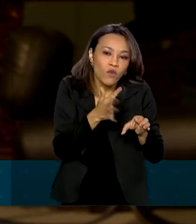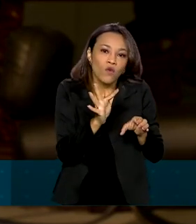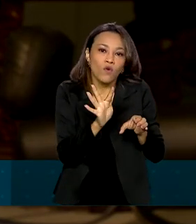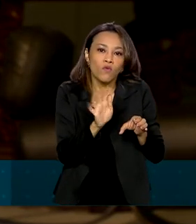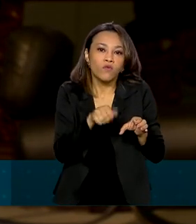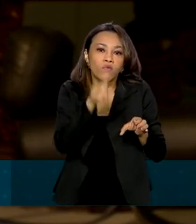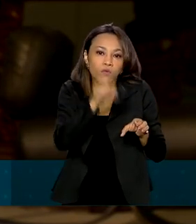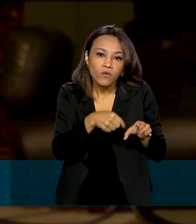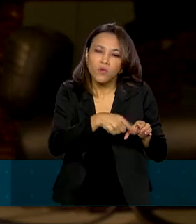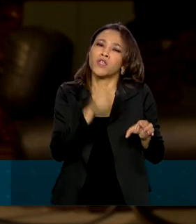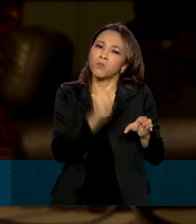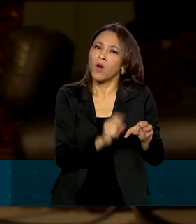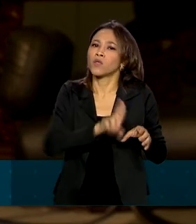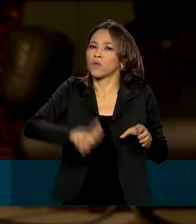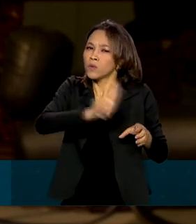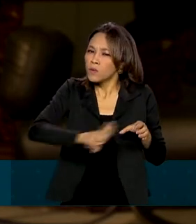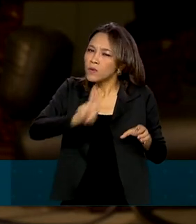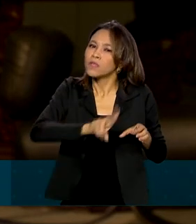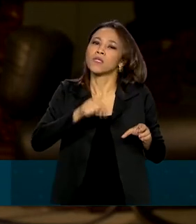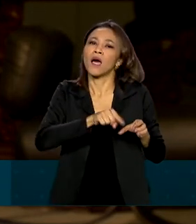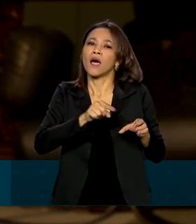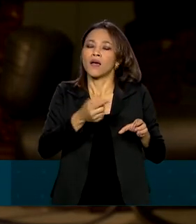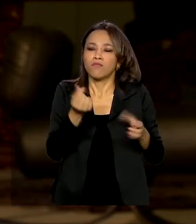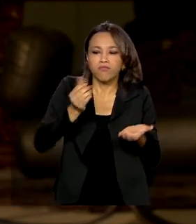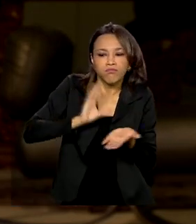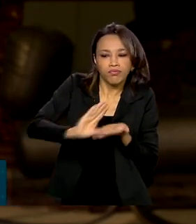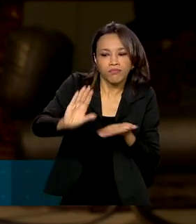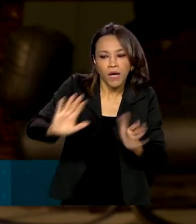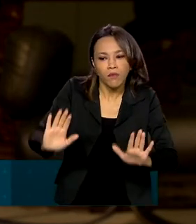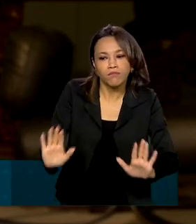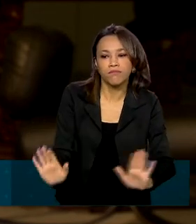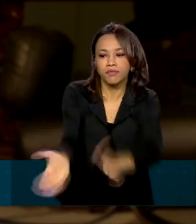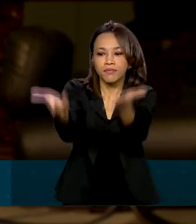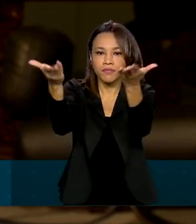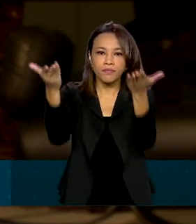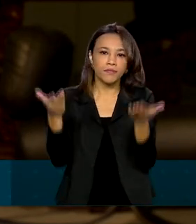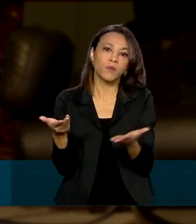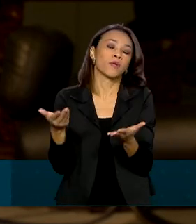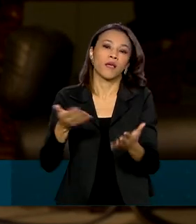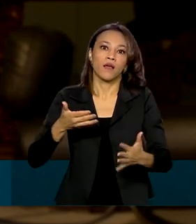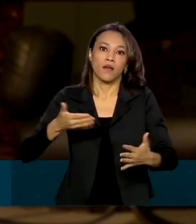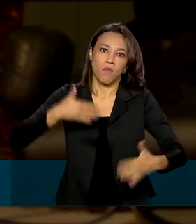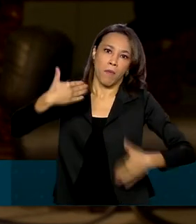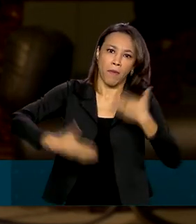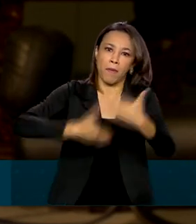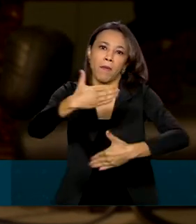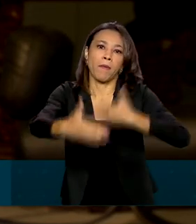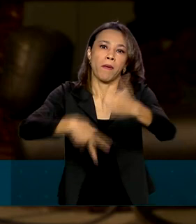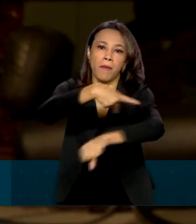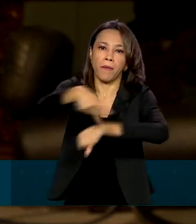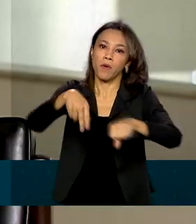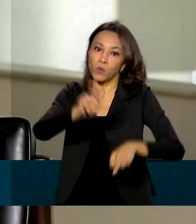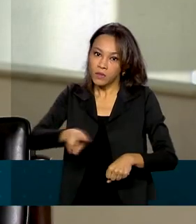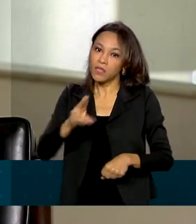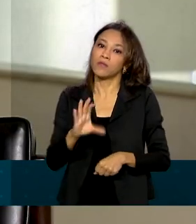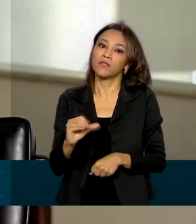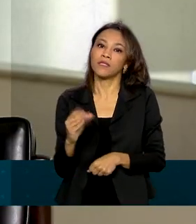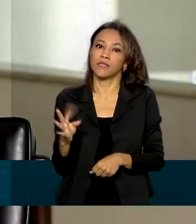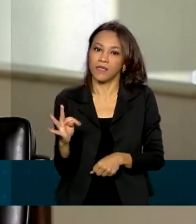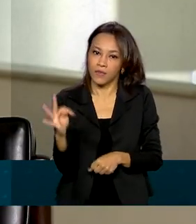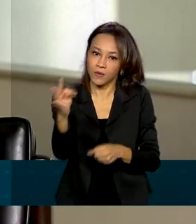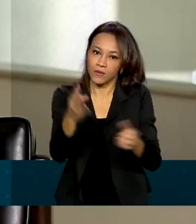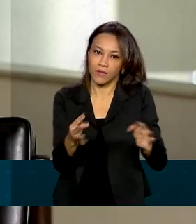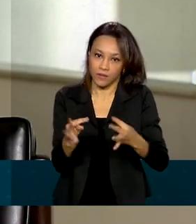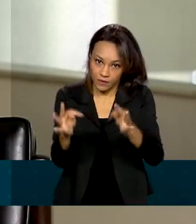possamos utilizar isso como investimento para alavancar a retomada do país utilizando ciência, tecnologia e inovações. Aproximadamente